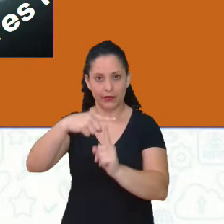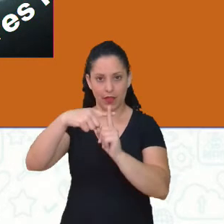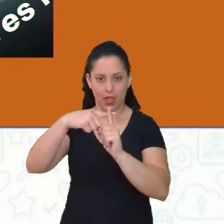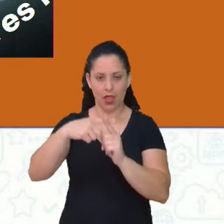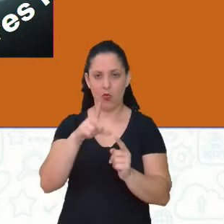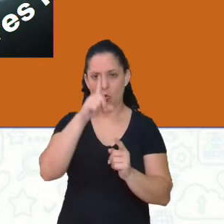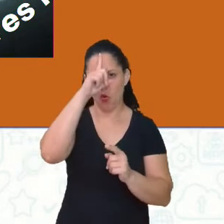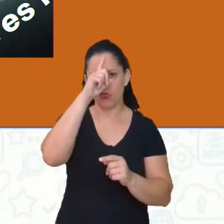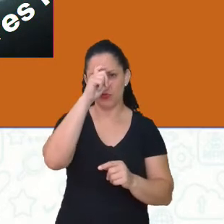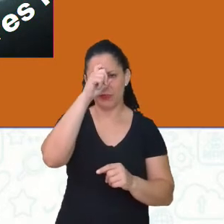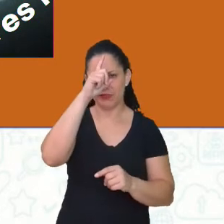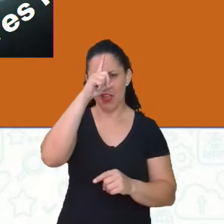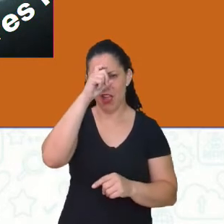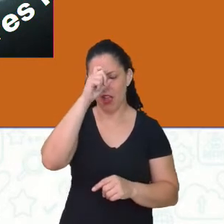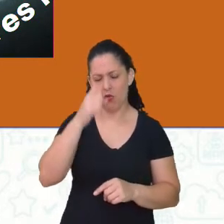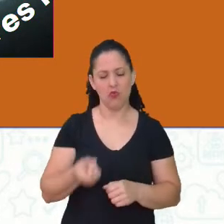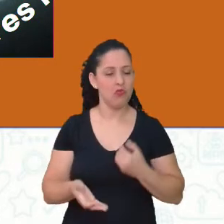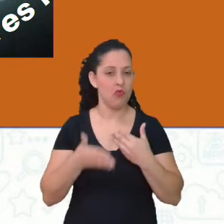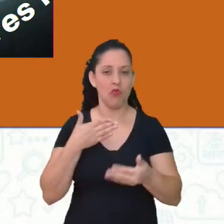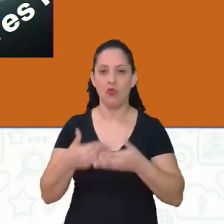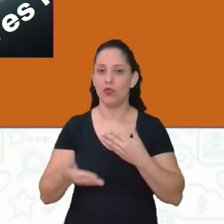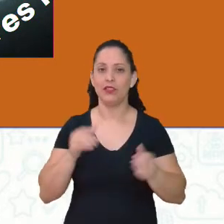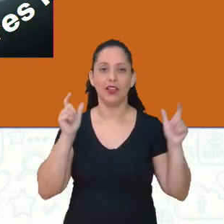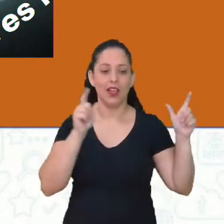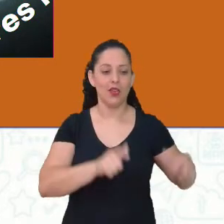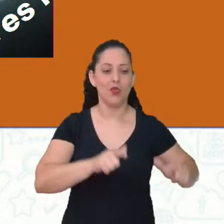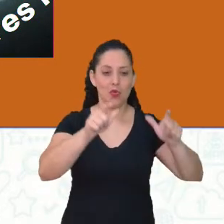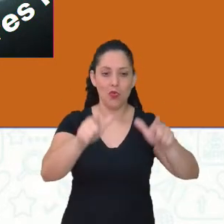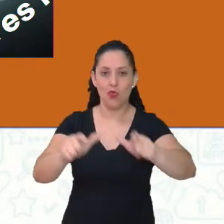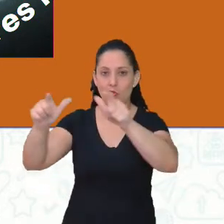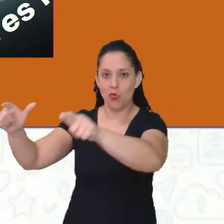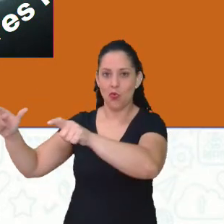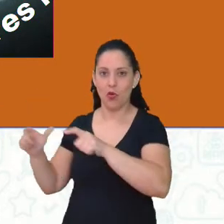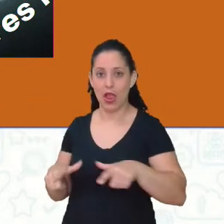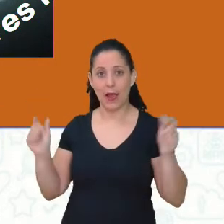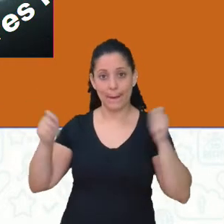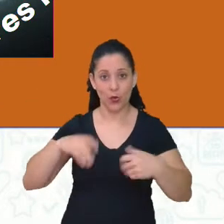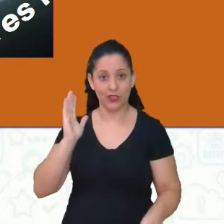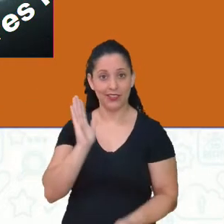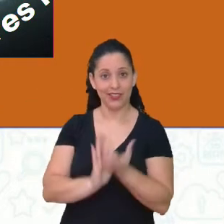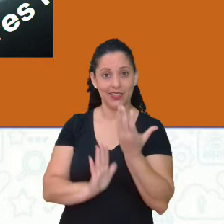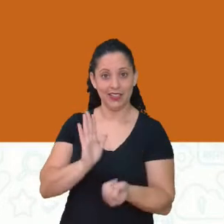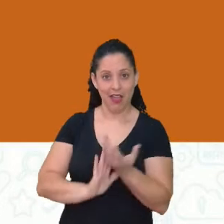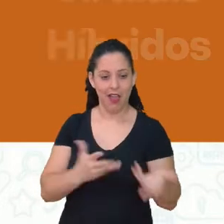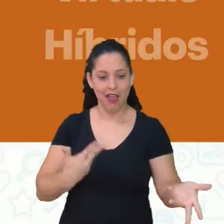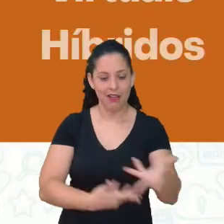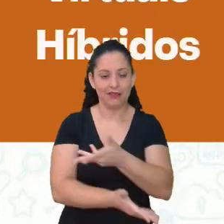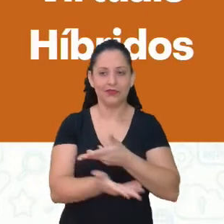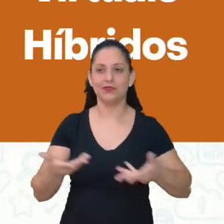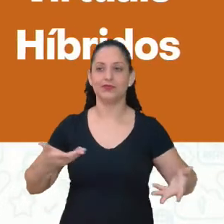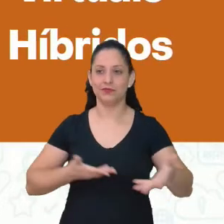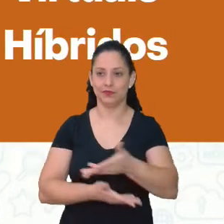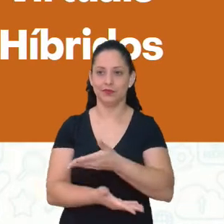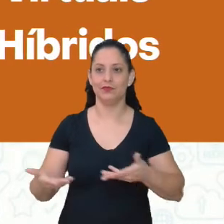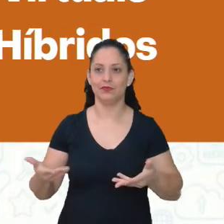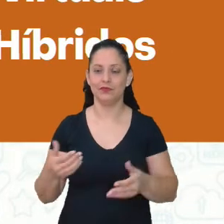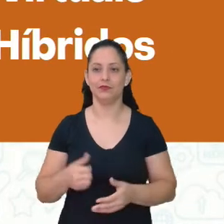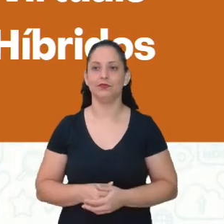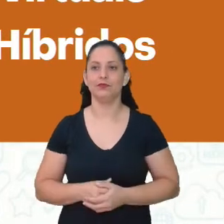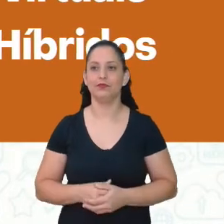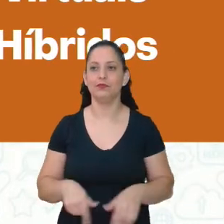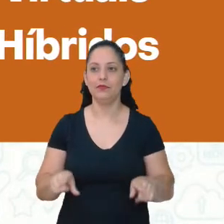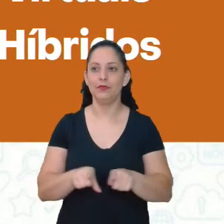hospício, sabe? Qualquer lugar onde que seja interessante para criar o envolvimento. Né? Outro